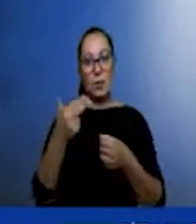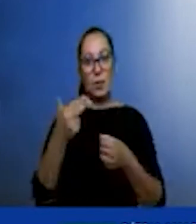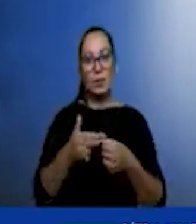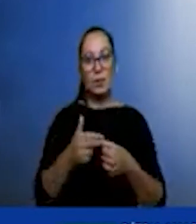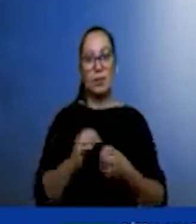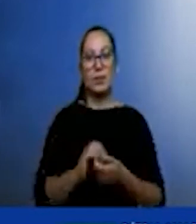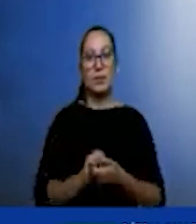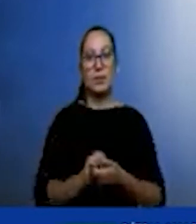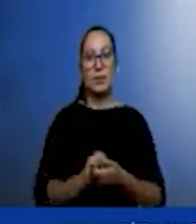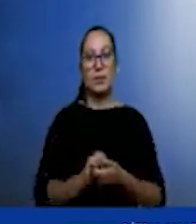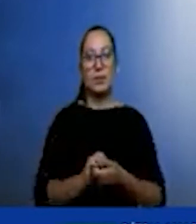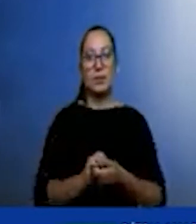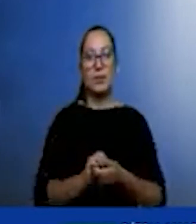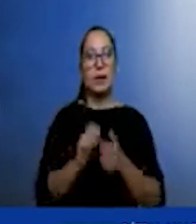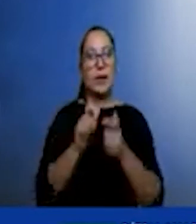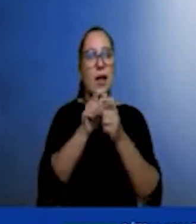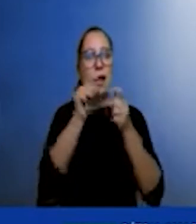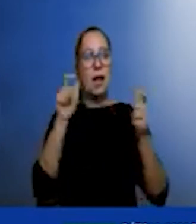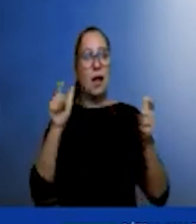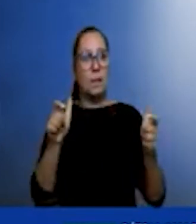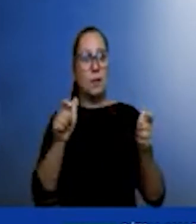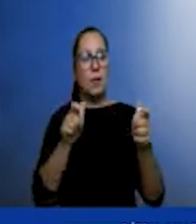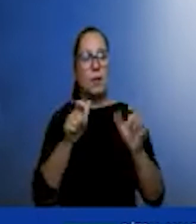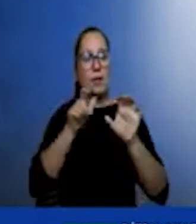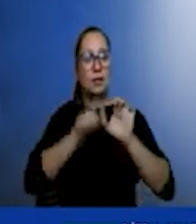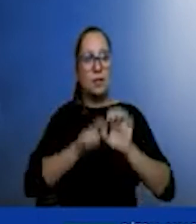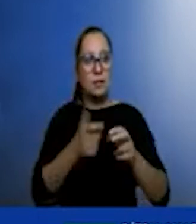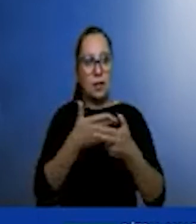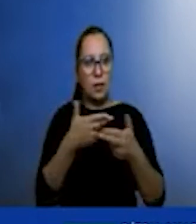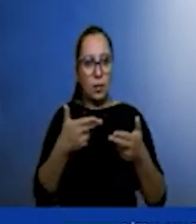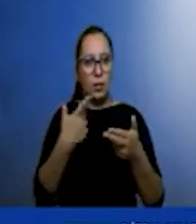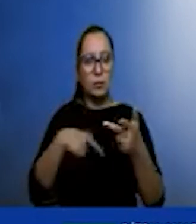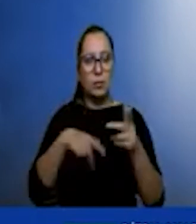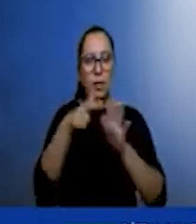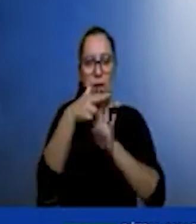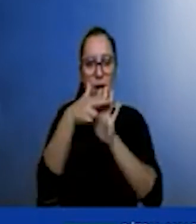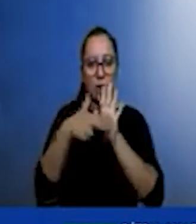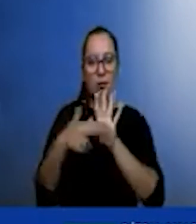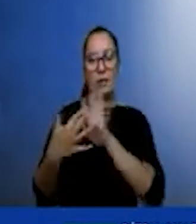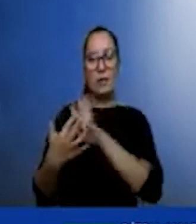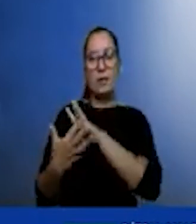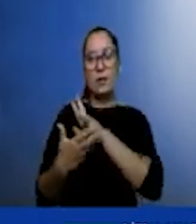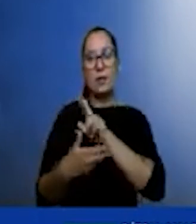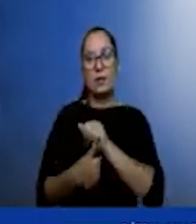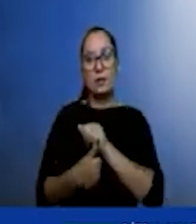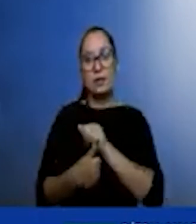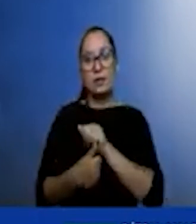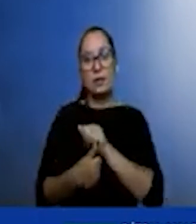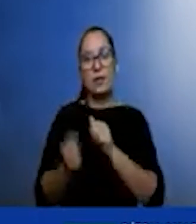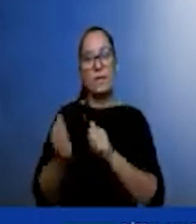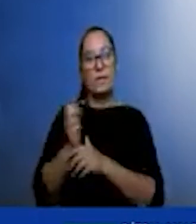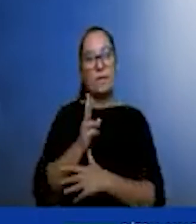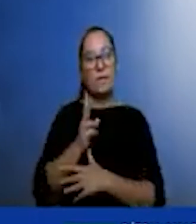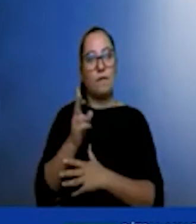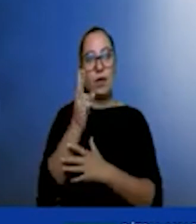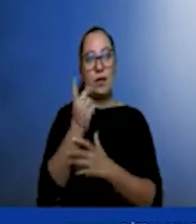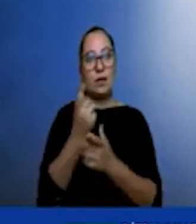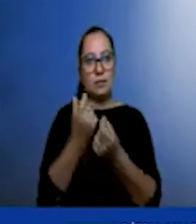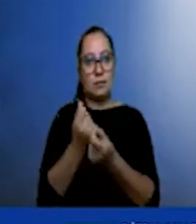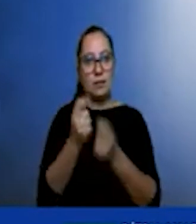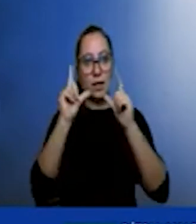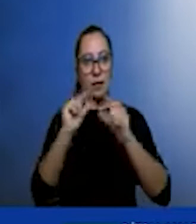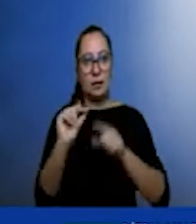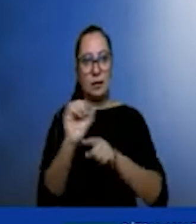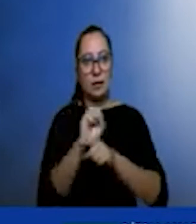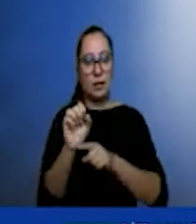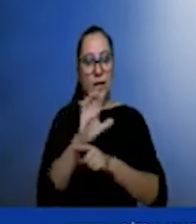a grande maioria das contas e da forma como a regulação internacional valora a redução de carbono dos